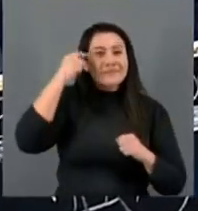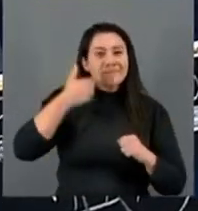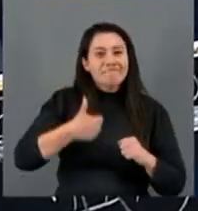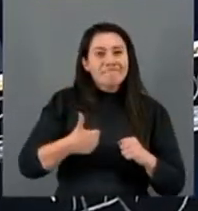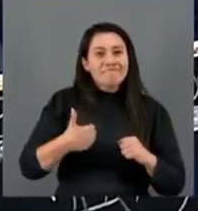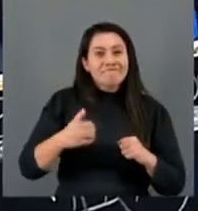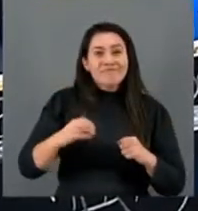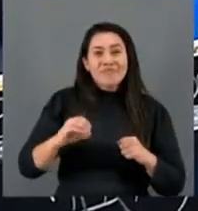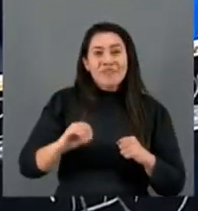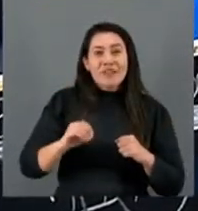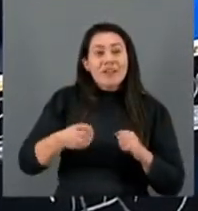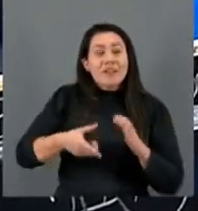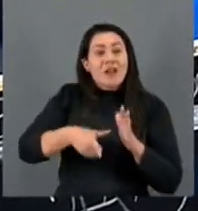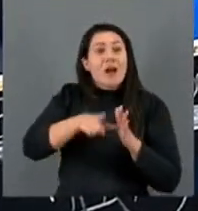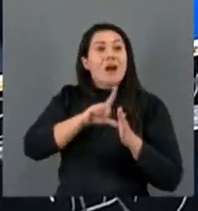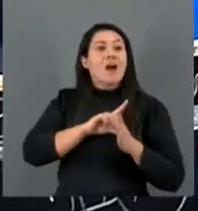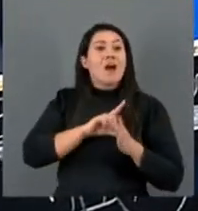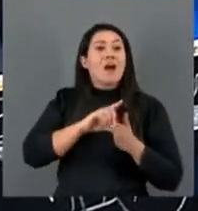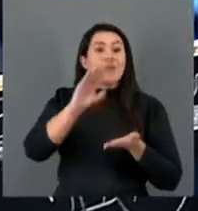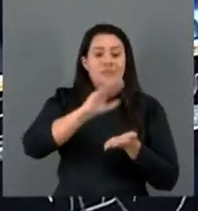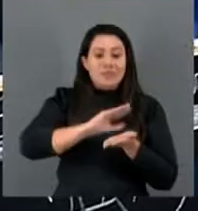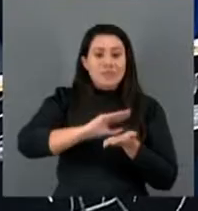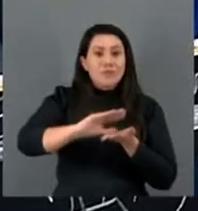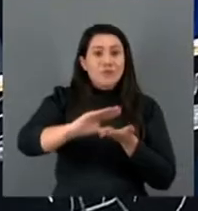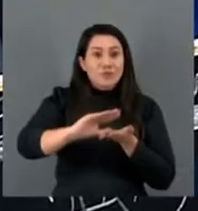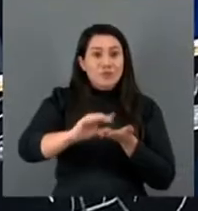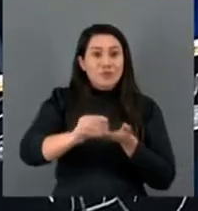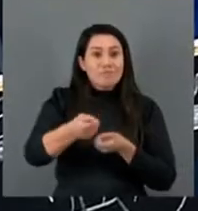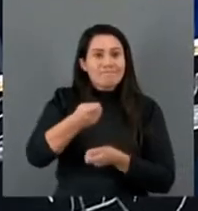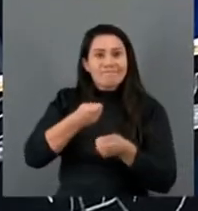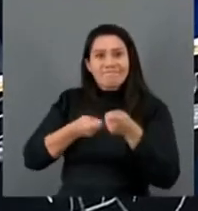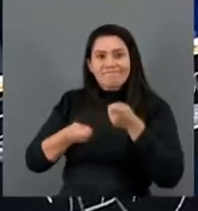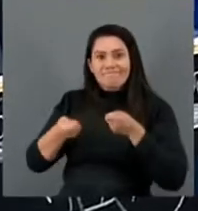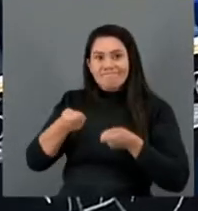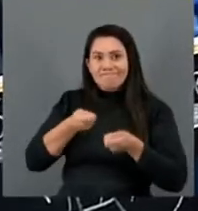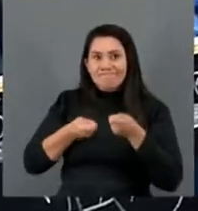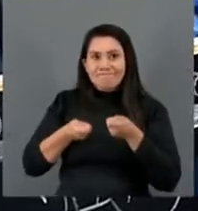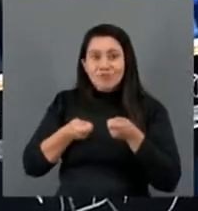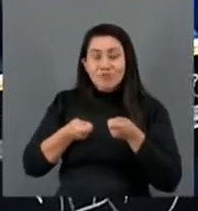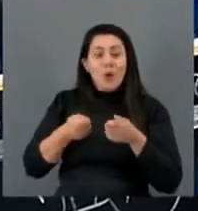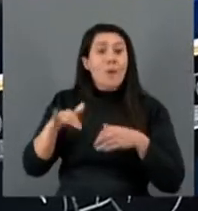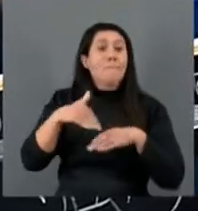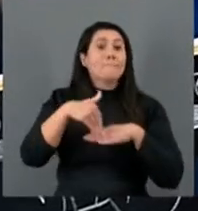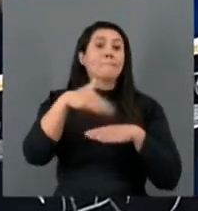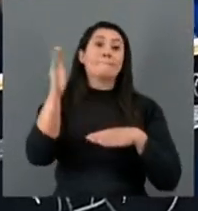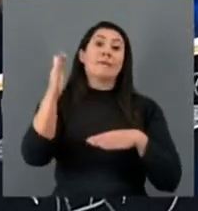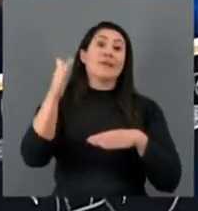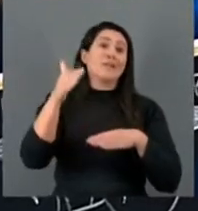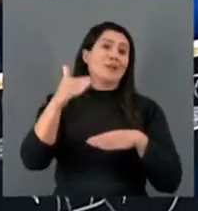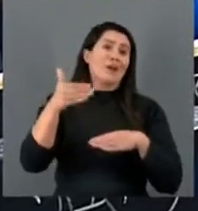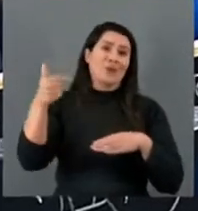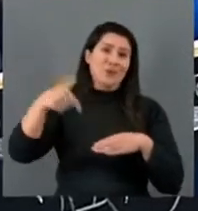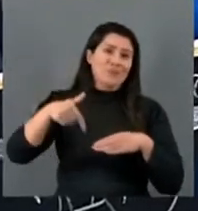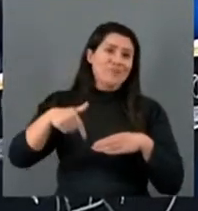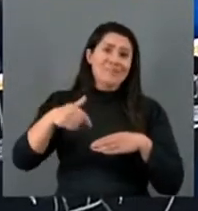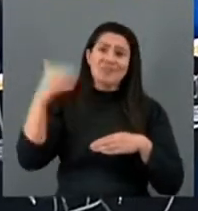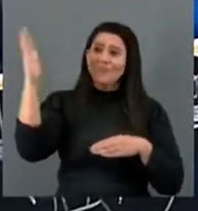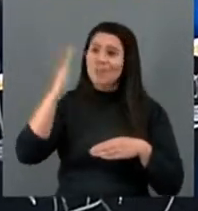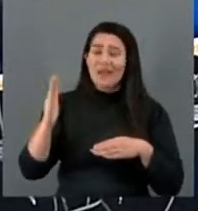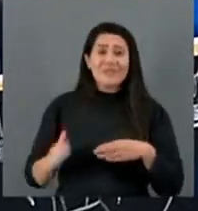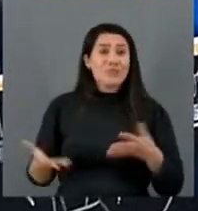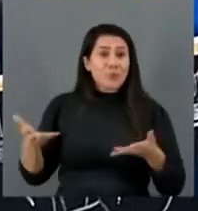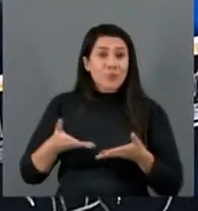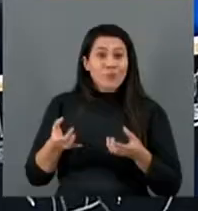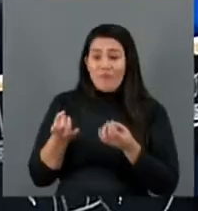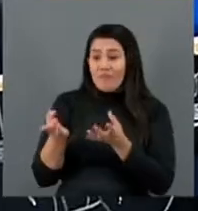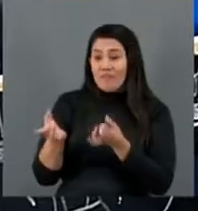vezes antes de investir num negócio. O melhor negócio no Brasil hoje é vender o seu negócio e botar o dinheiro na aplicação